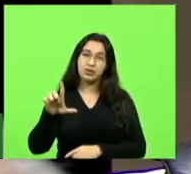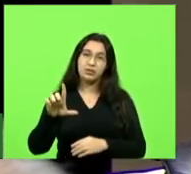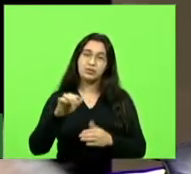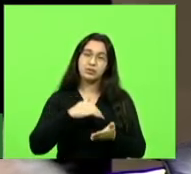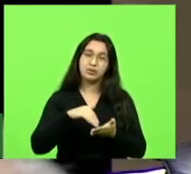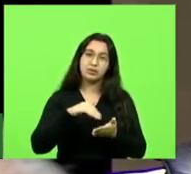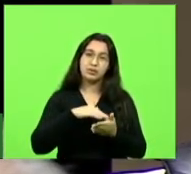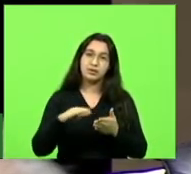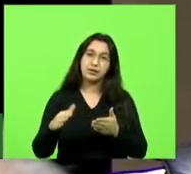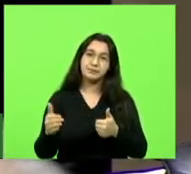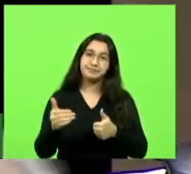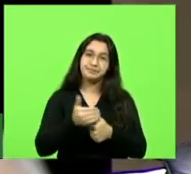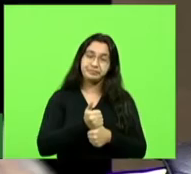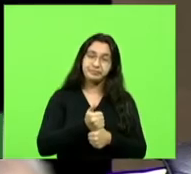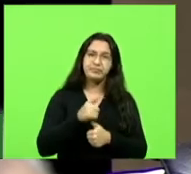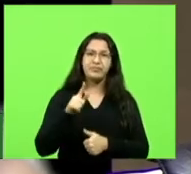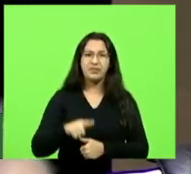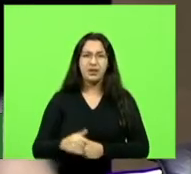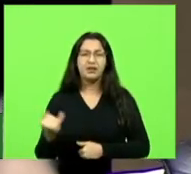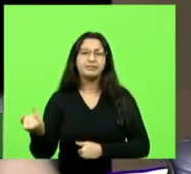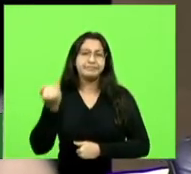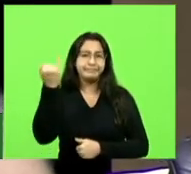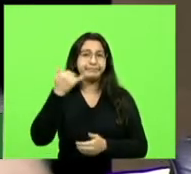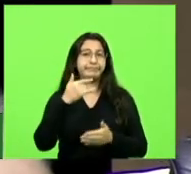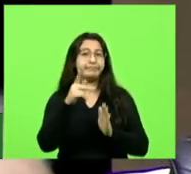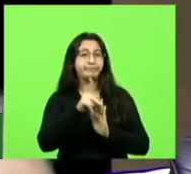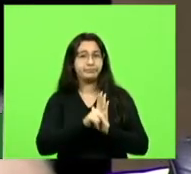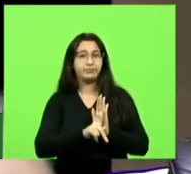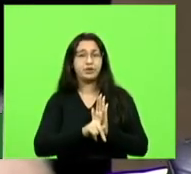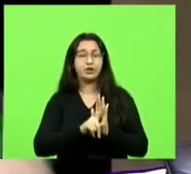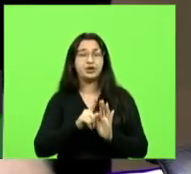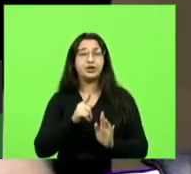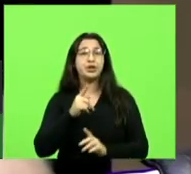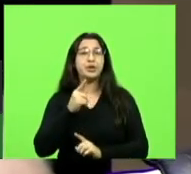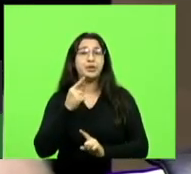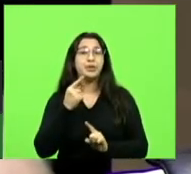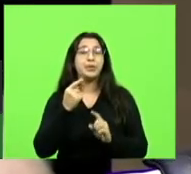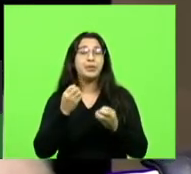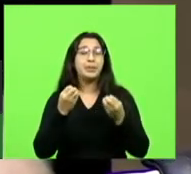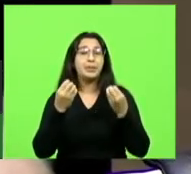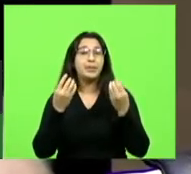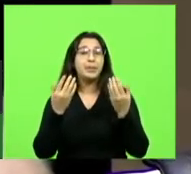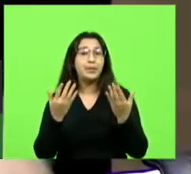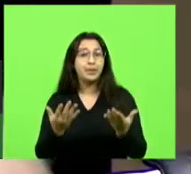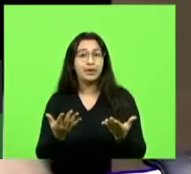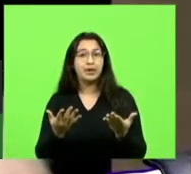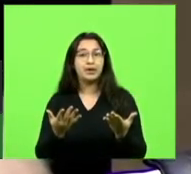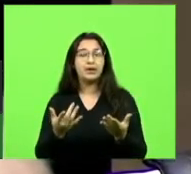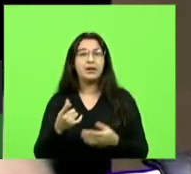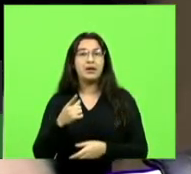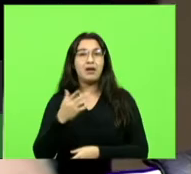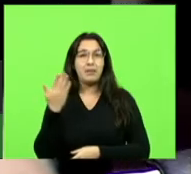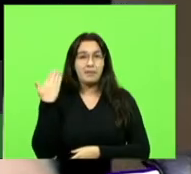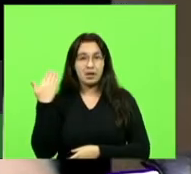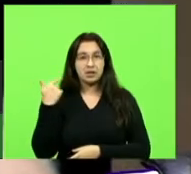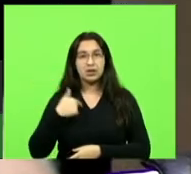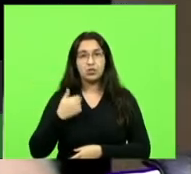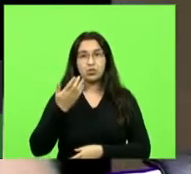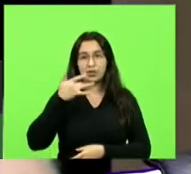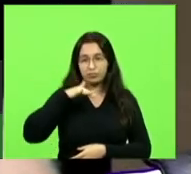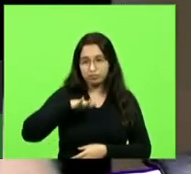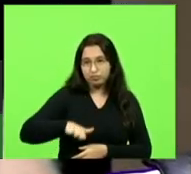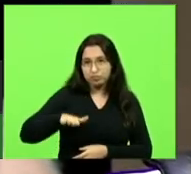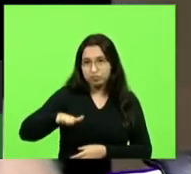esse projeto é de vital importância e eu falo isso como alguém que teve uma infância muito difícil, que já